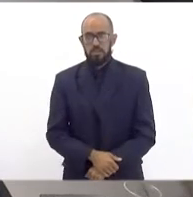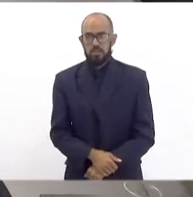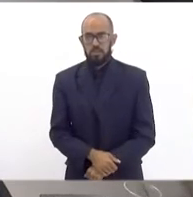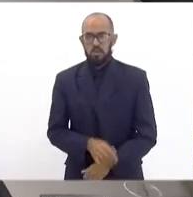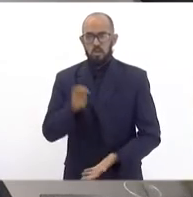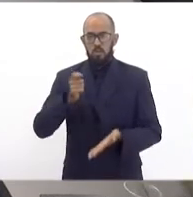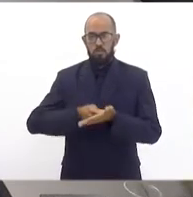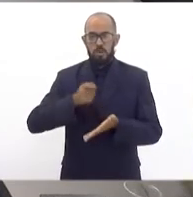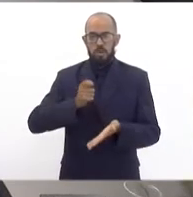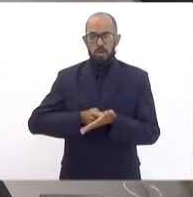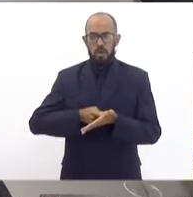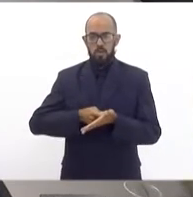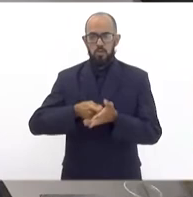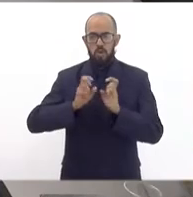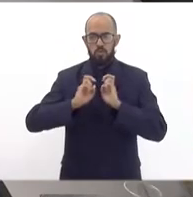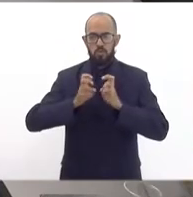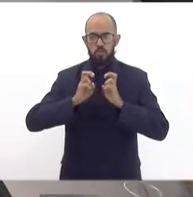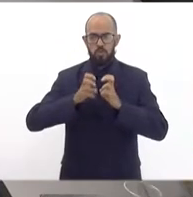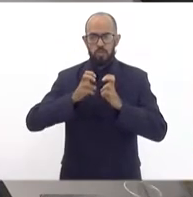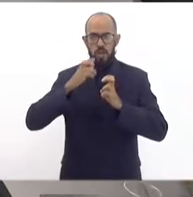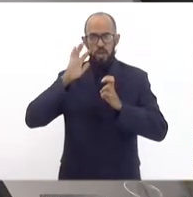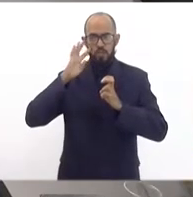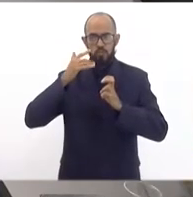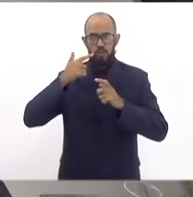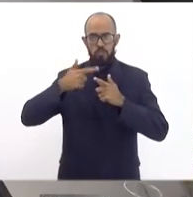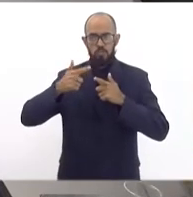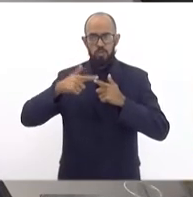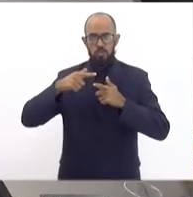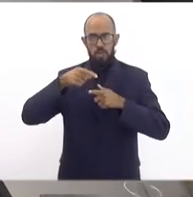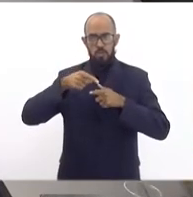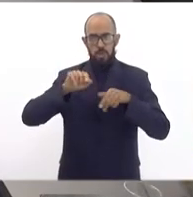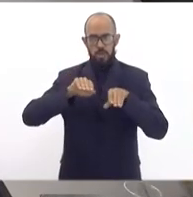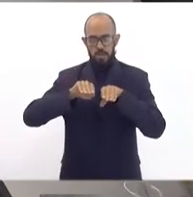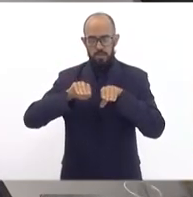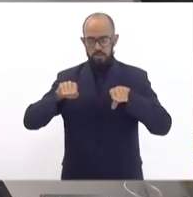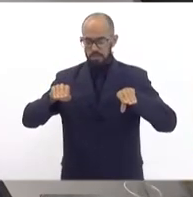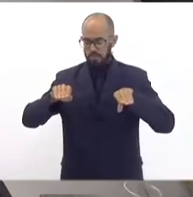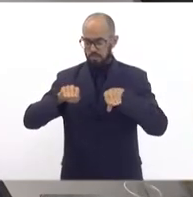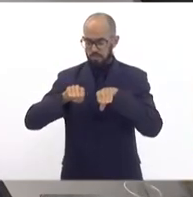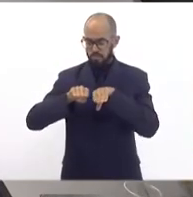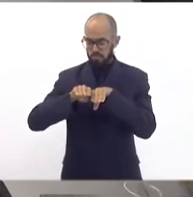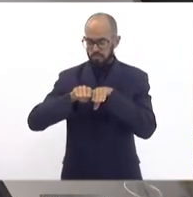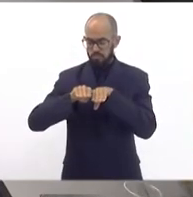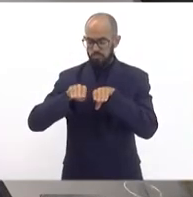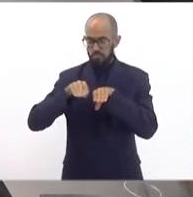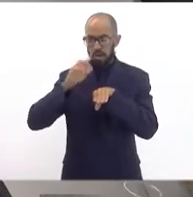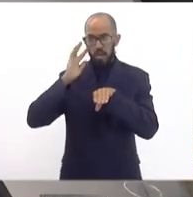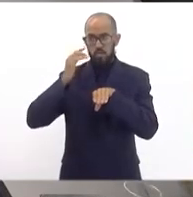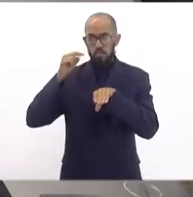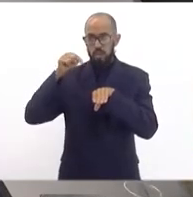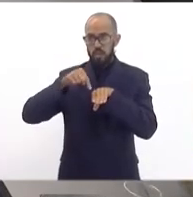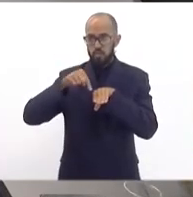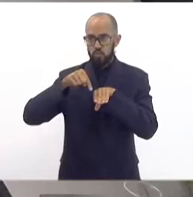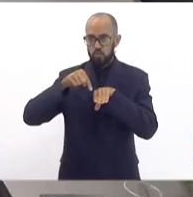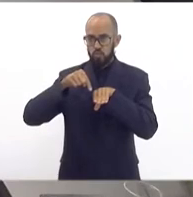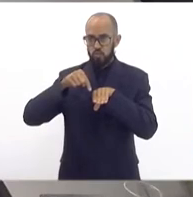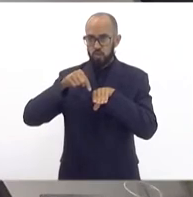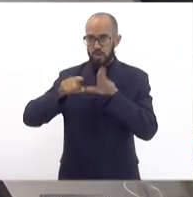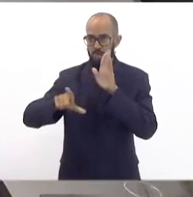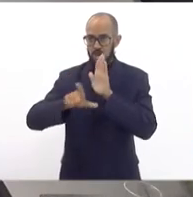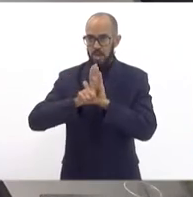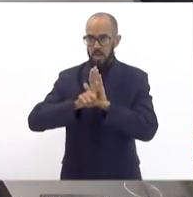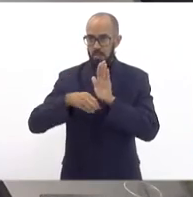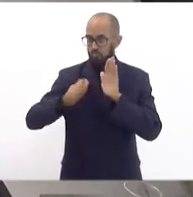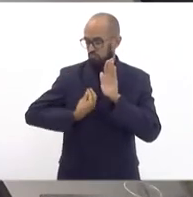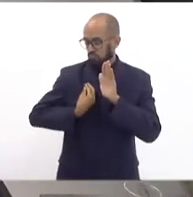obrigando a supervia a resolver essa questão da distância entre a plataforma e a composição. Essa lei tem vigor